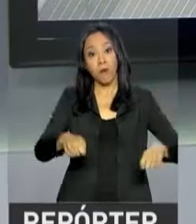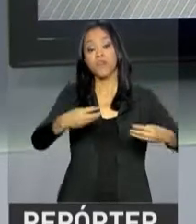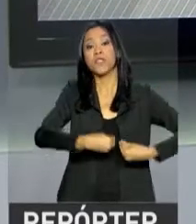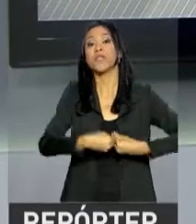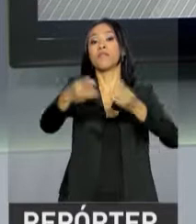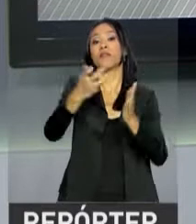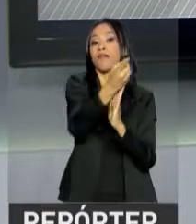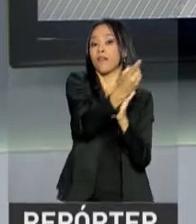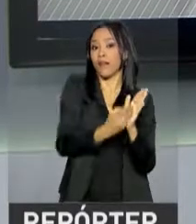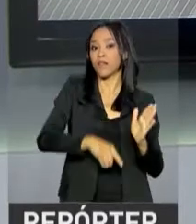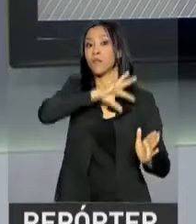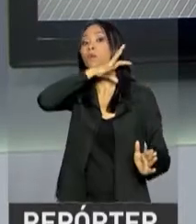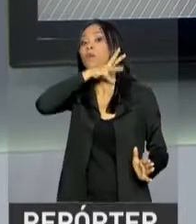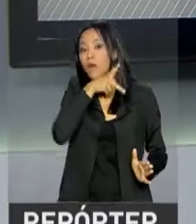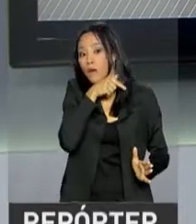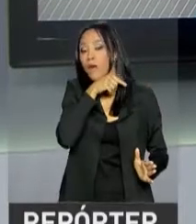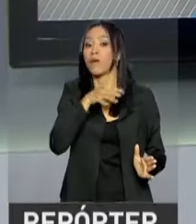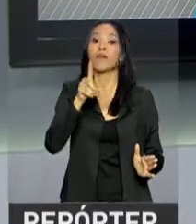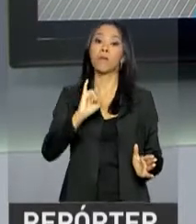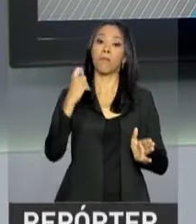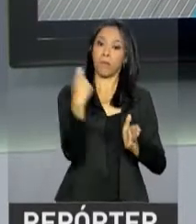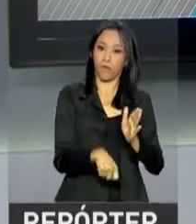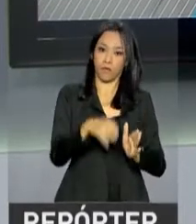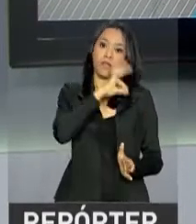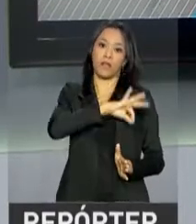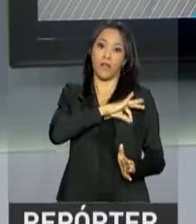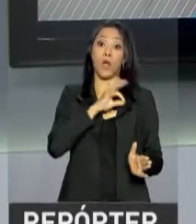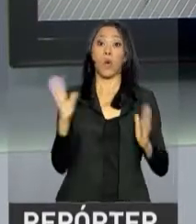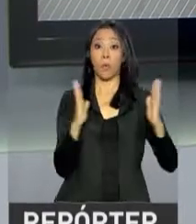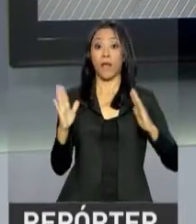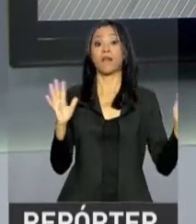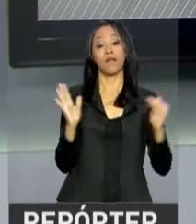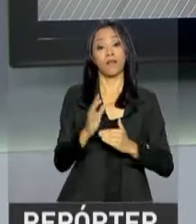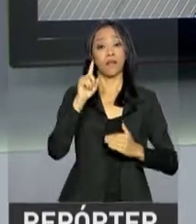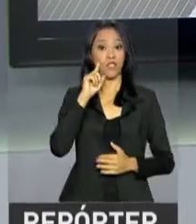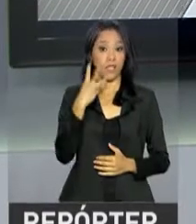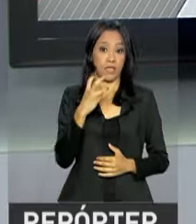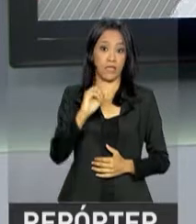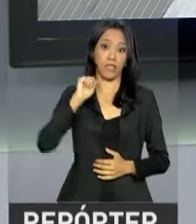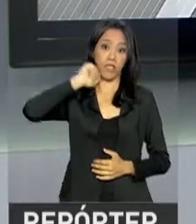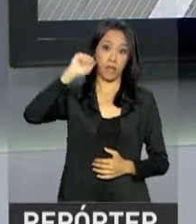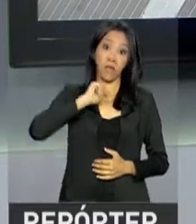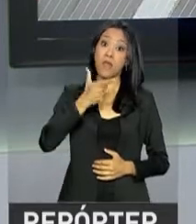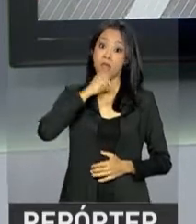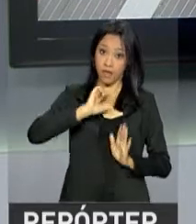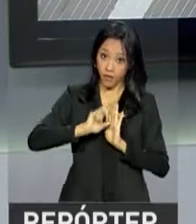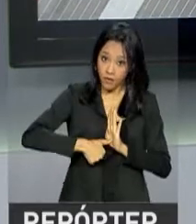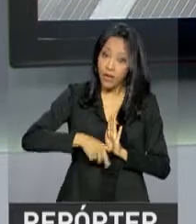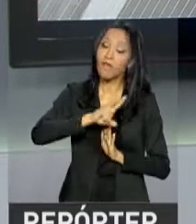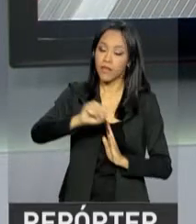do imposto de renda começou hoje o prazo que vai até 30 de abril quem atrasar a entrega terá de pagar multa mínima de